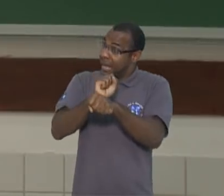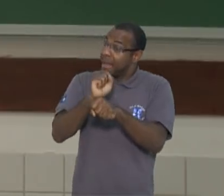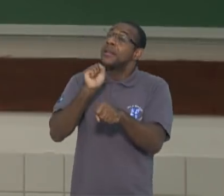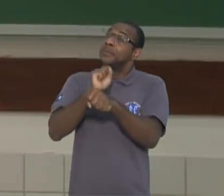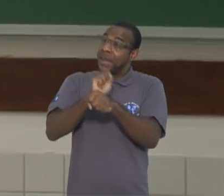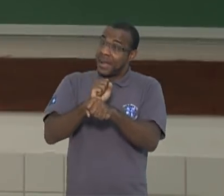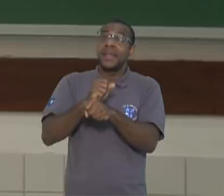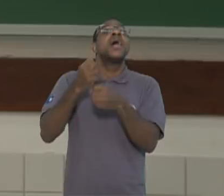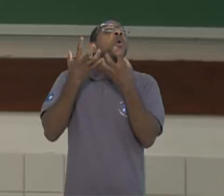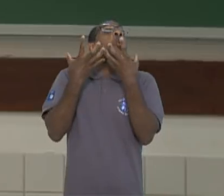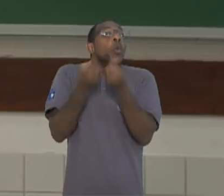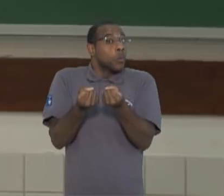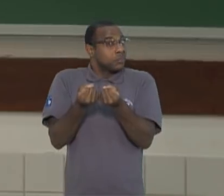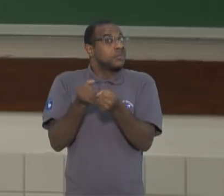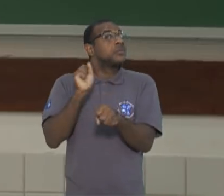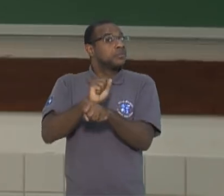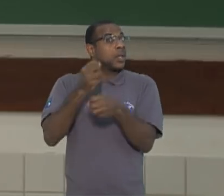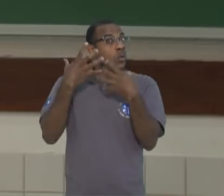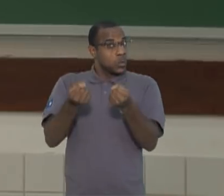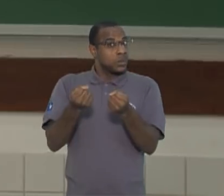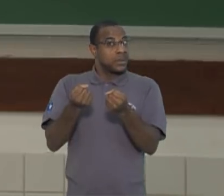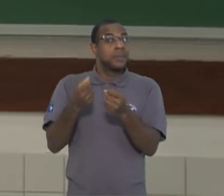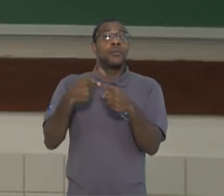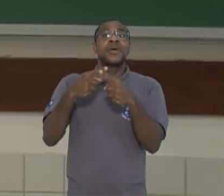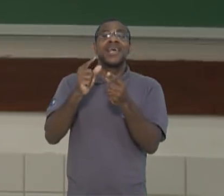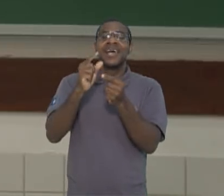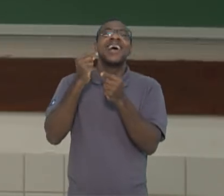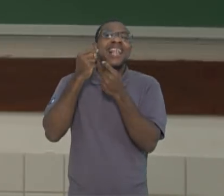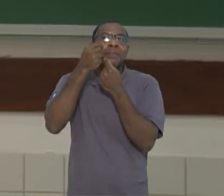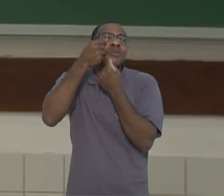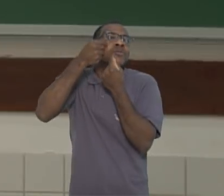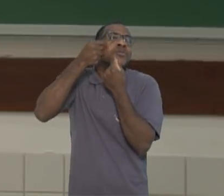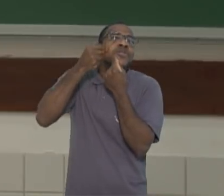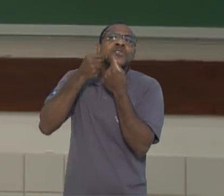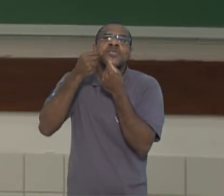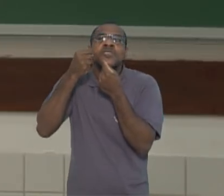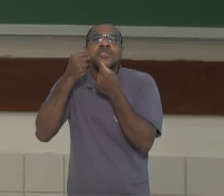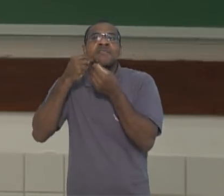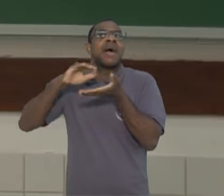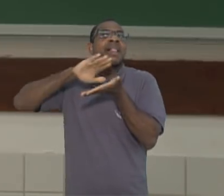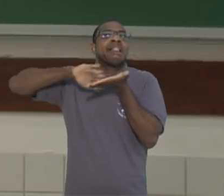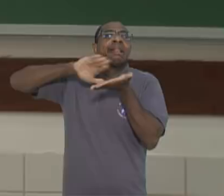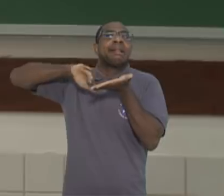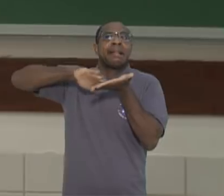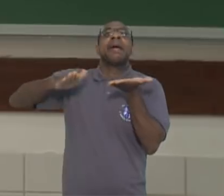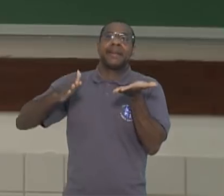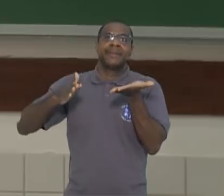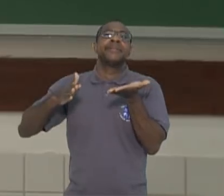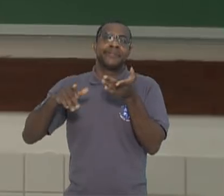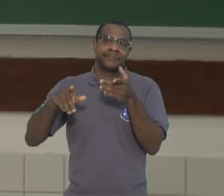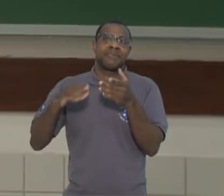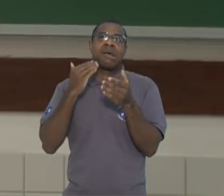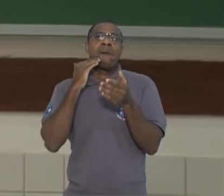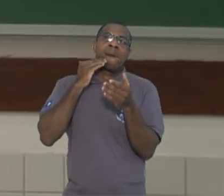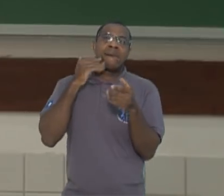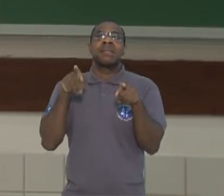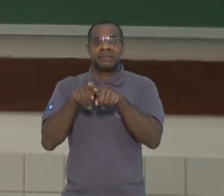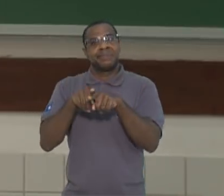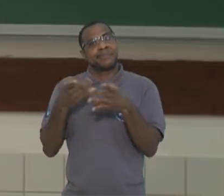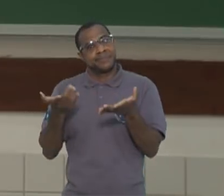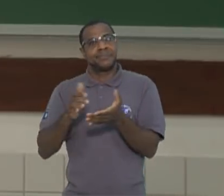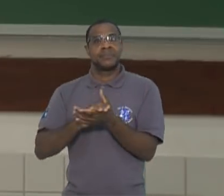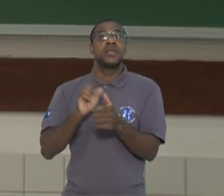secar novamente, porque se na hora que você for passar o lápis, o que vai acontecer? Vai sair toda a maquiagem, né? Tem que esperar